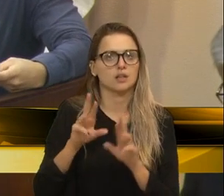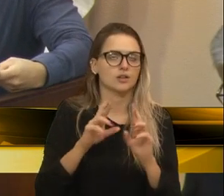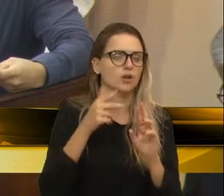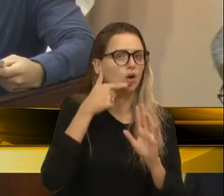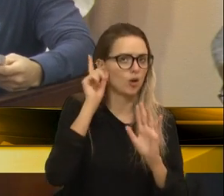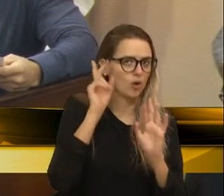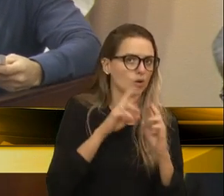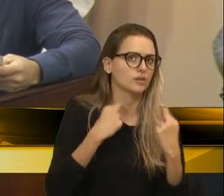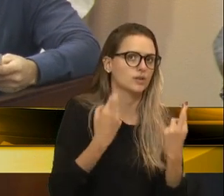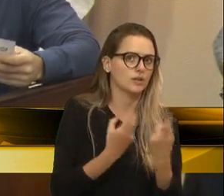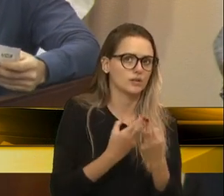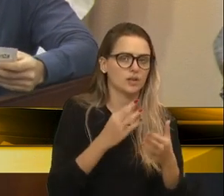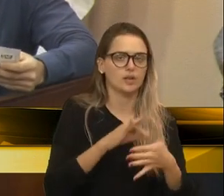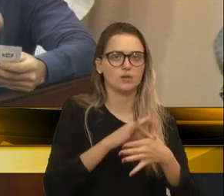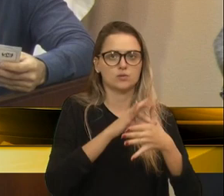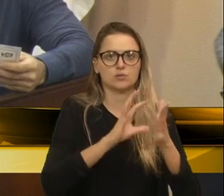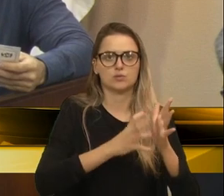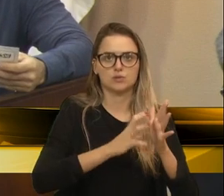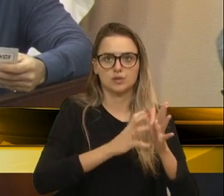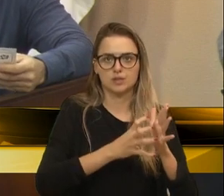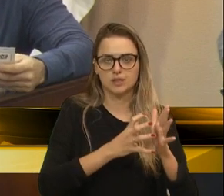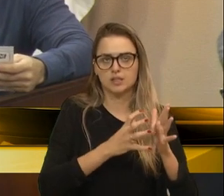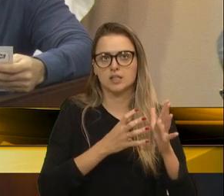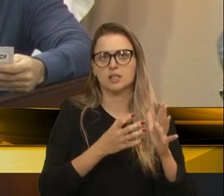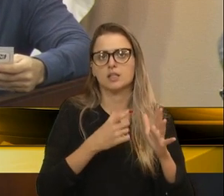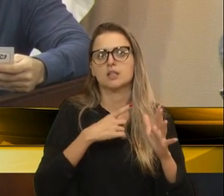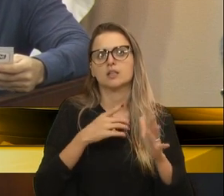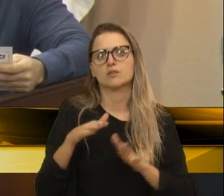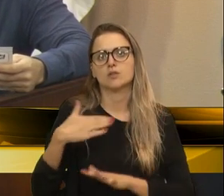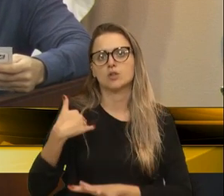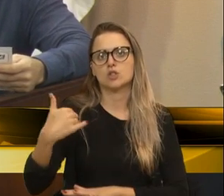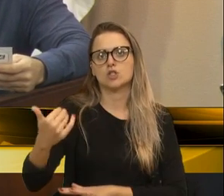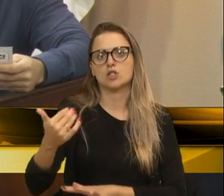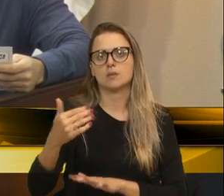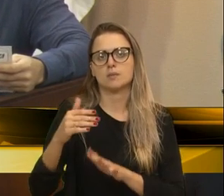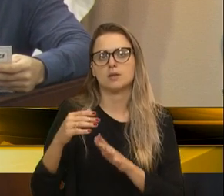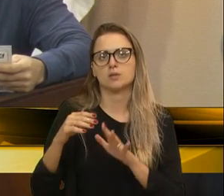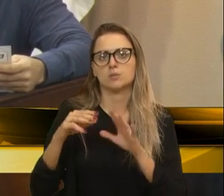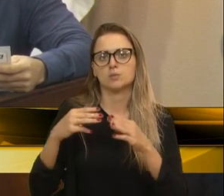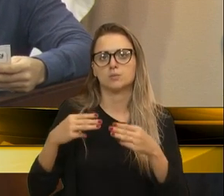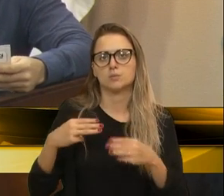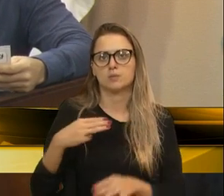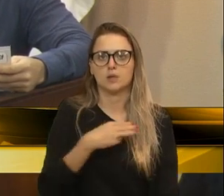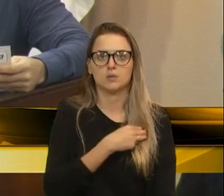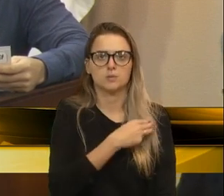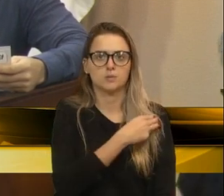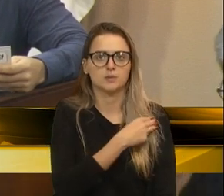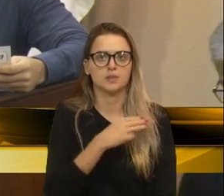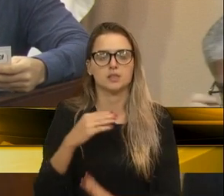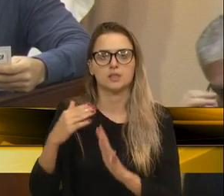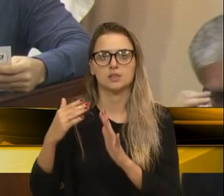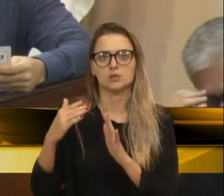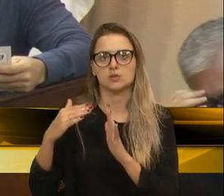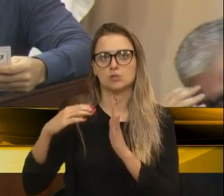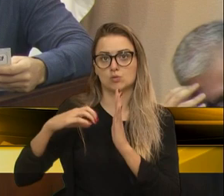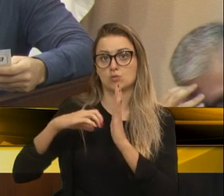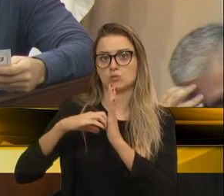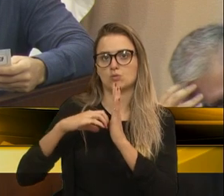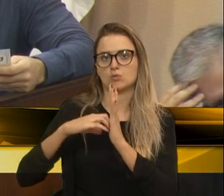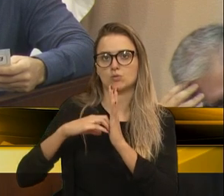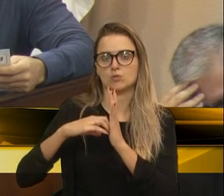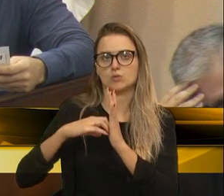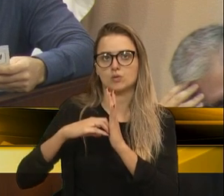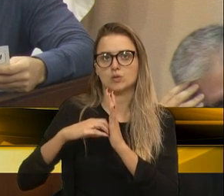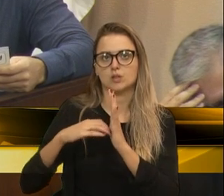ontem, os líderes de partidos, né? Ontem foram chamados pelo ministro da Casa Civil, o Onyx, que nos próximos